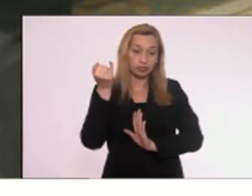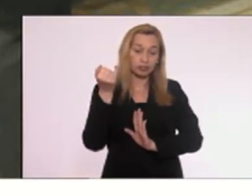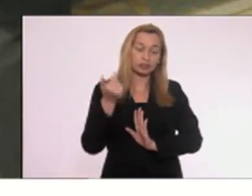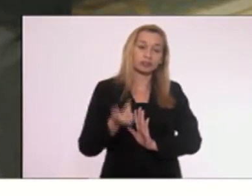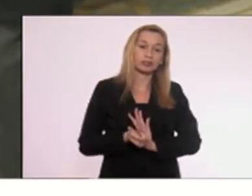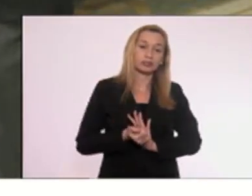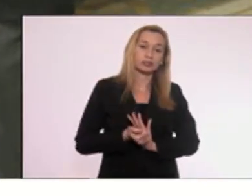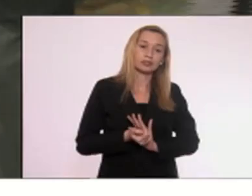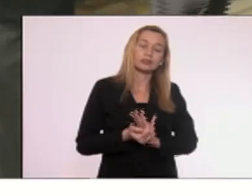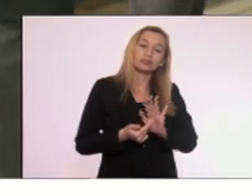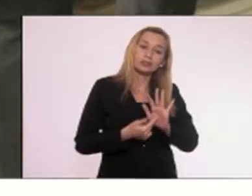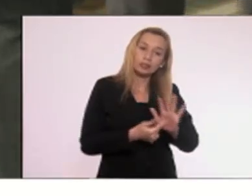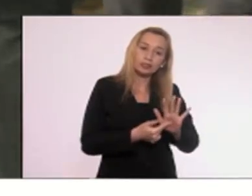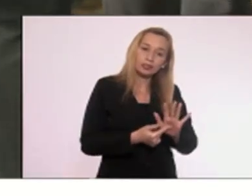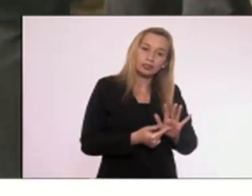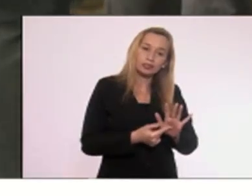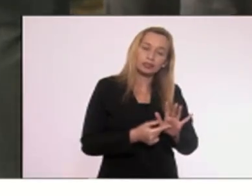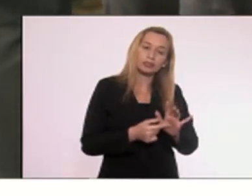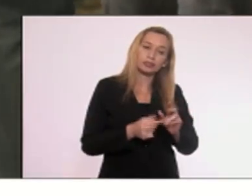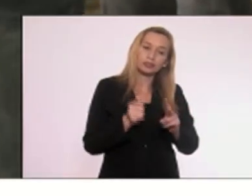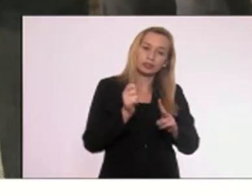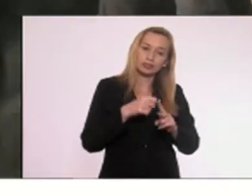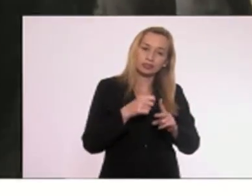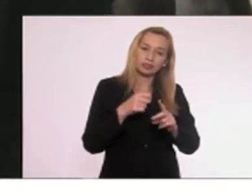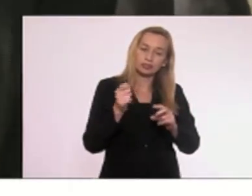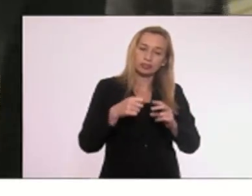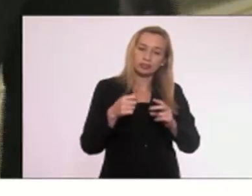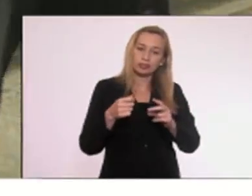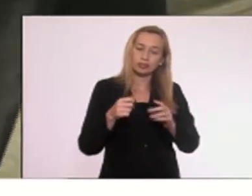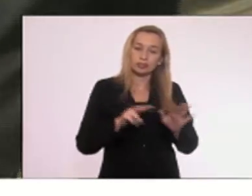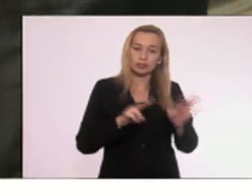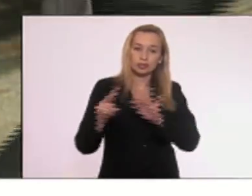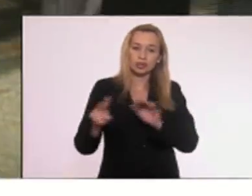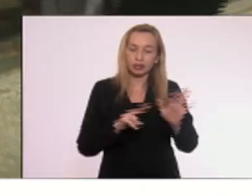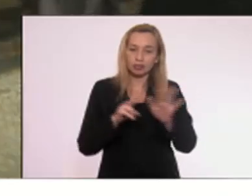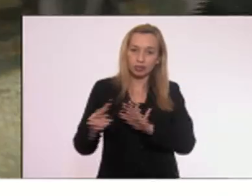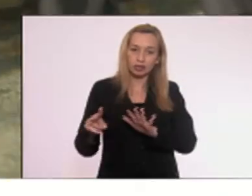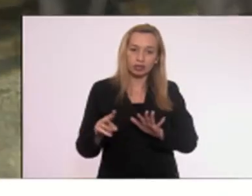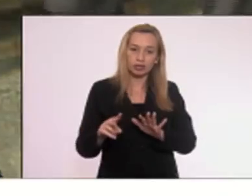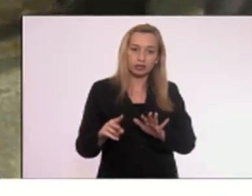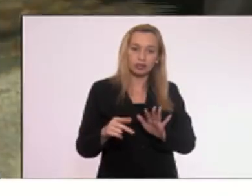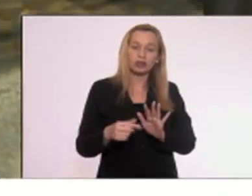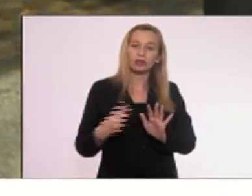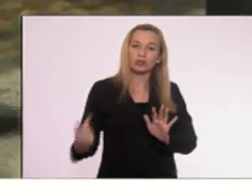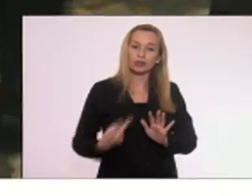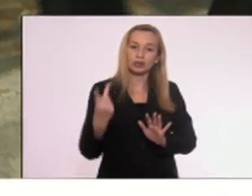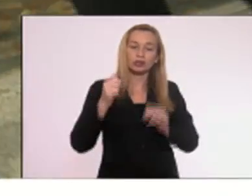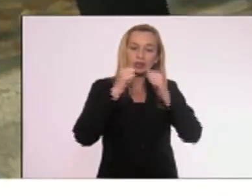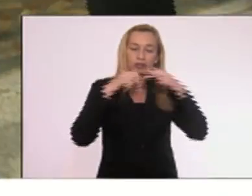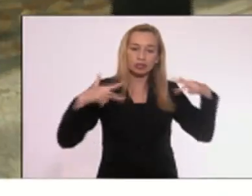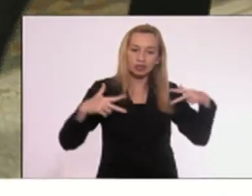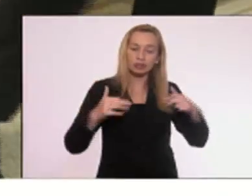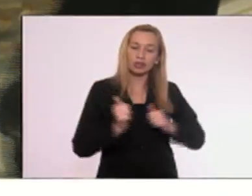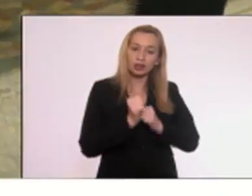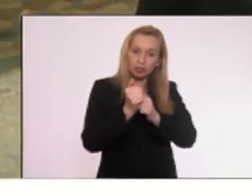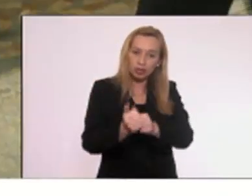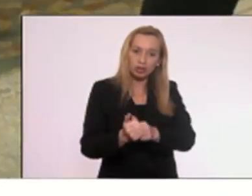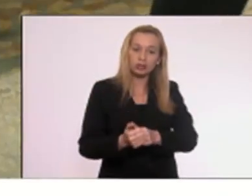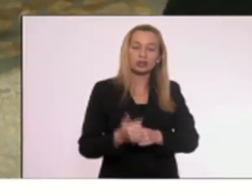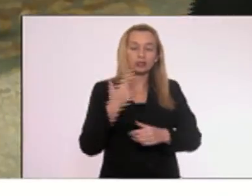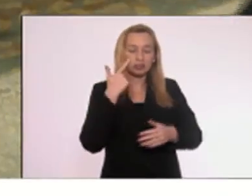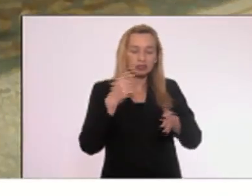remete semestralmente o balancete das OS para a Assembleia Legislativa, para poder fazer acompanhamento e